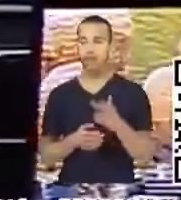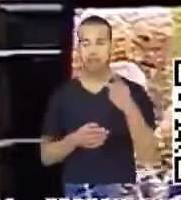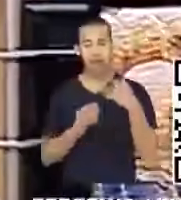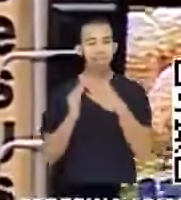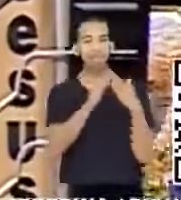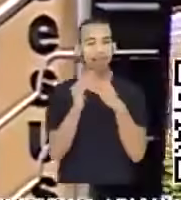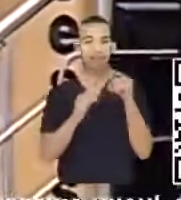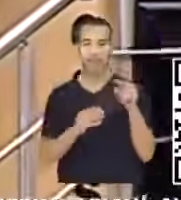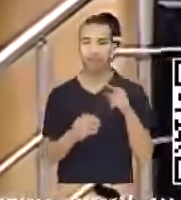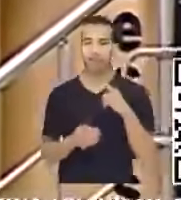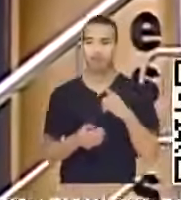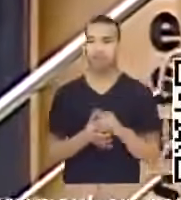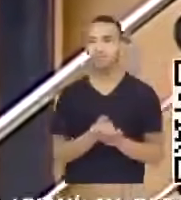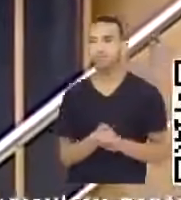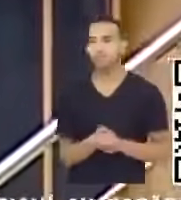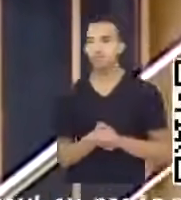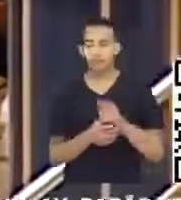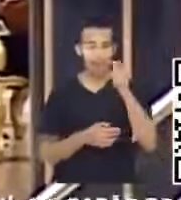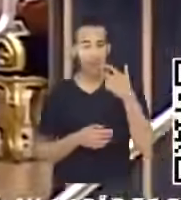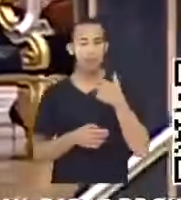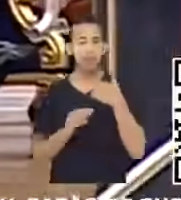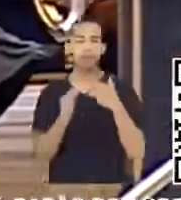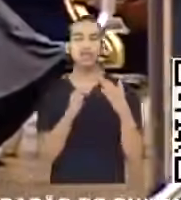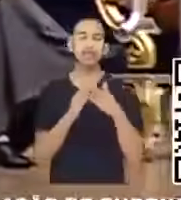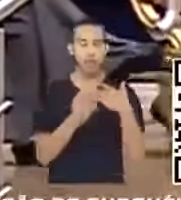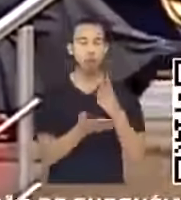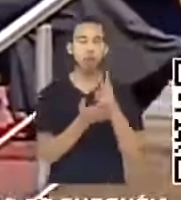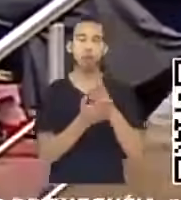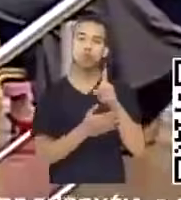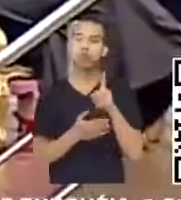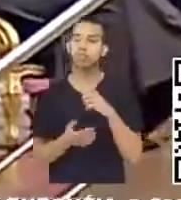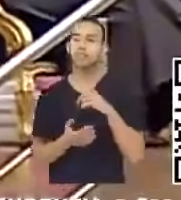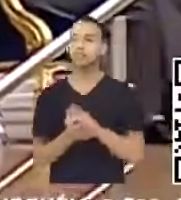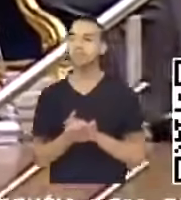era vizinho dele se ele era meu vizinho continuo lá